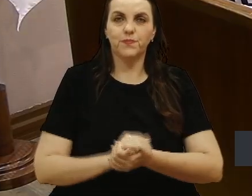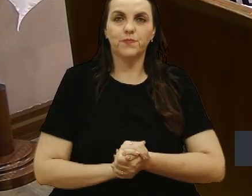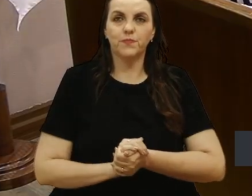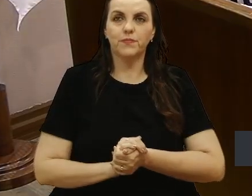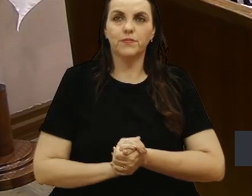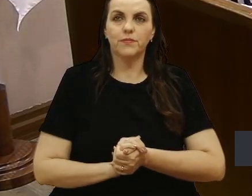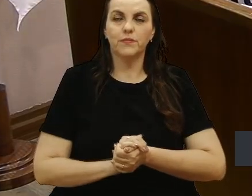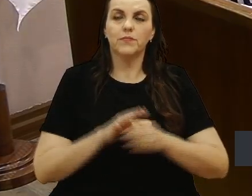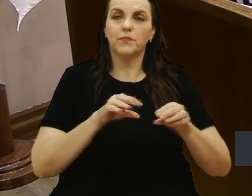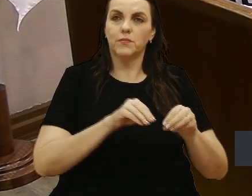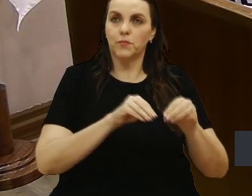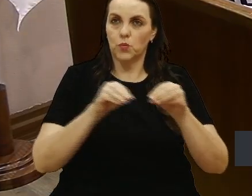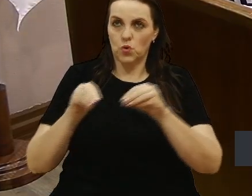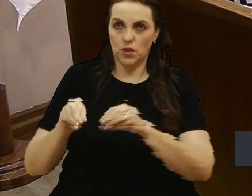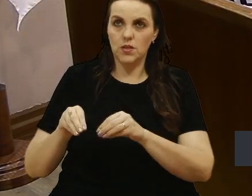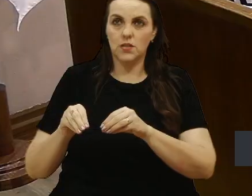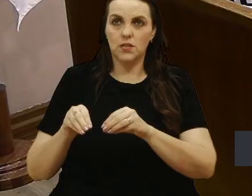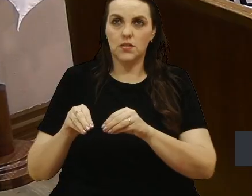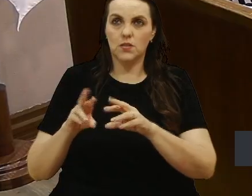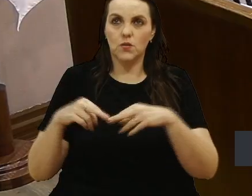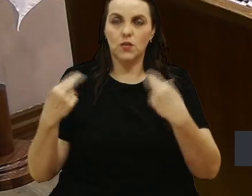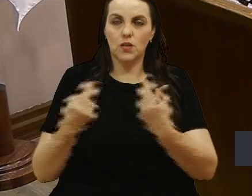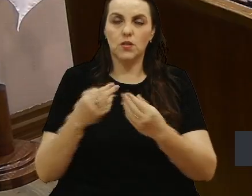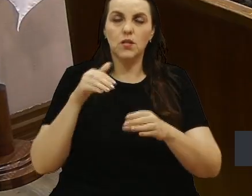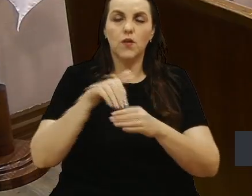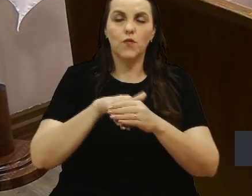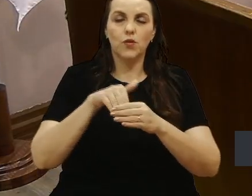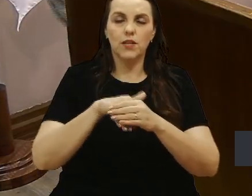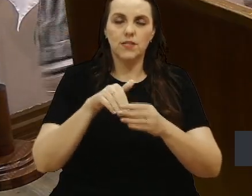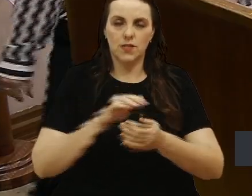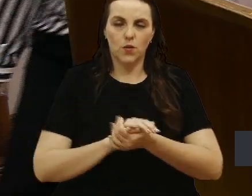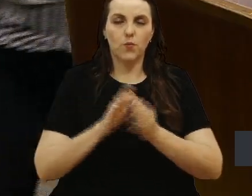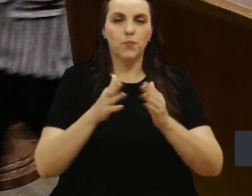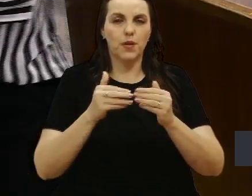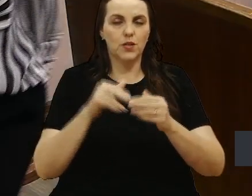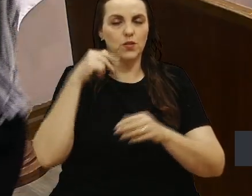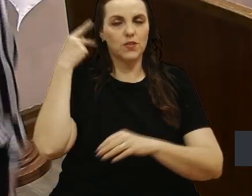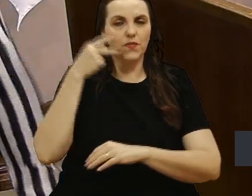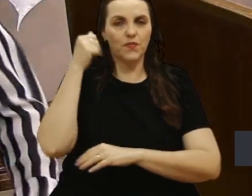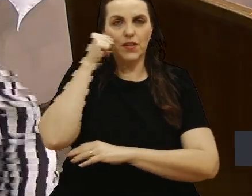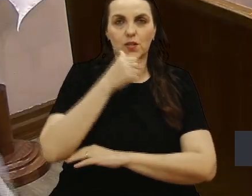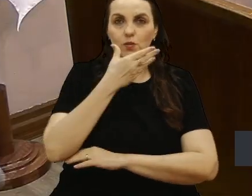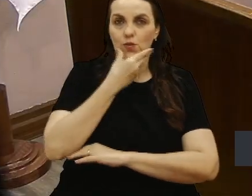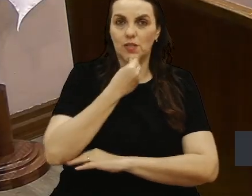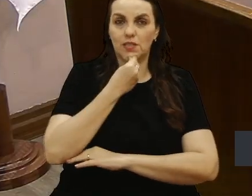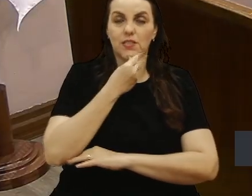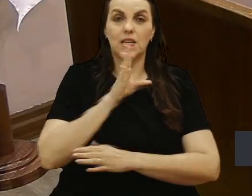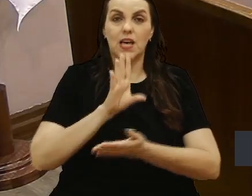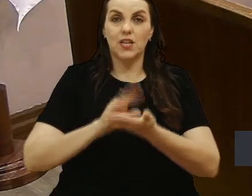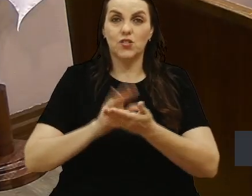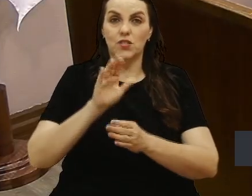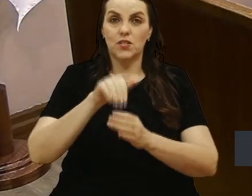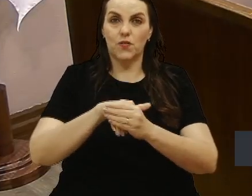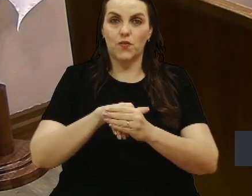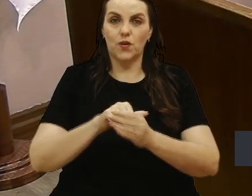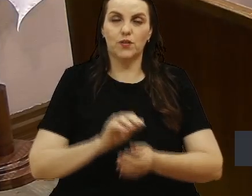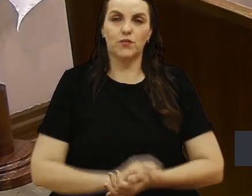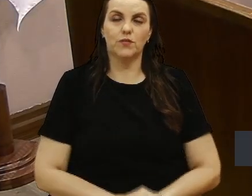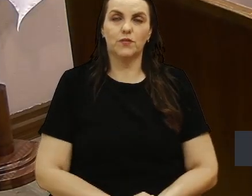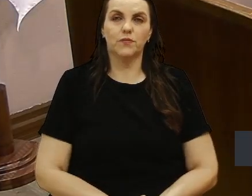Prorrogação da sessão em votação. Solicito às vereadoras e vereadores que registrem seus votos.